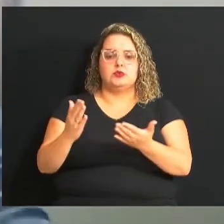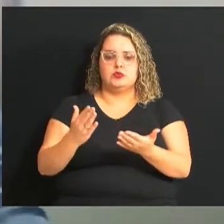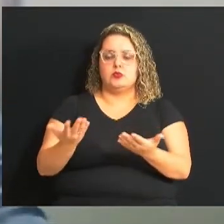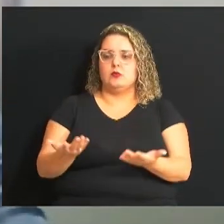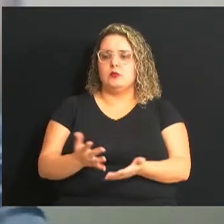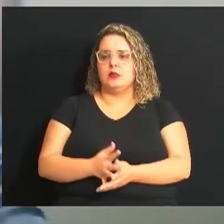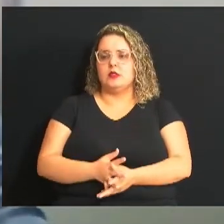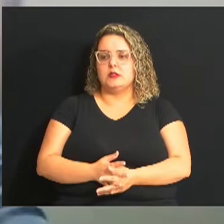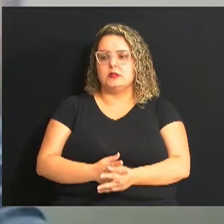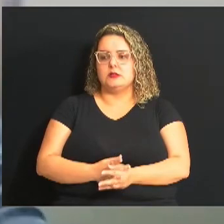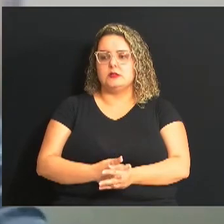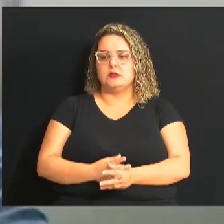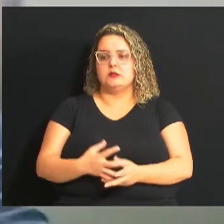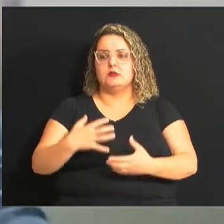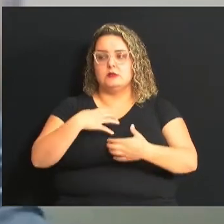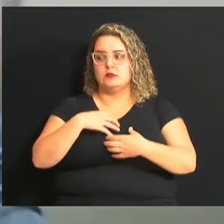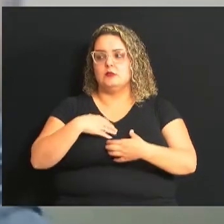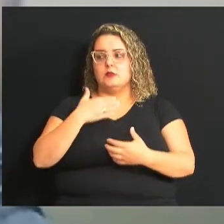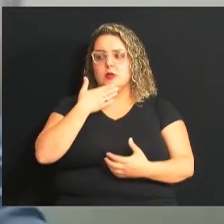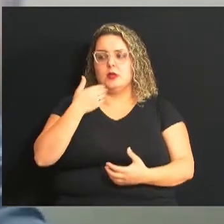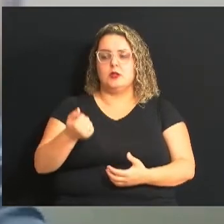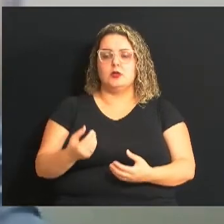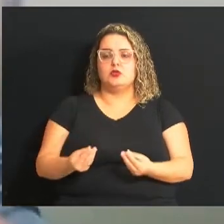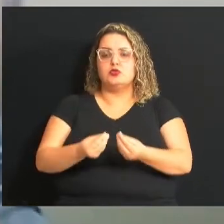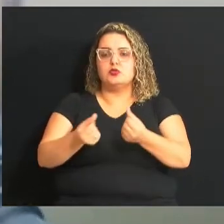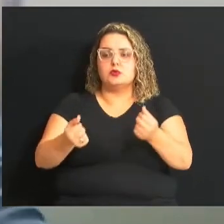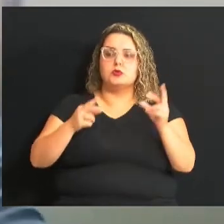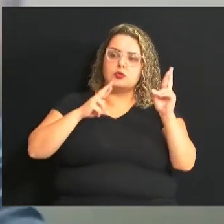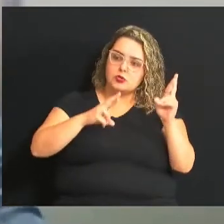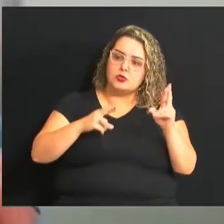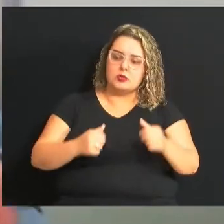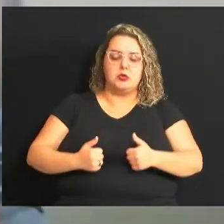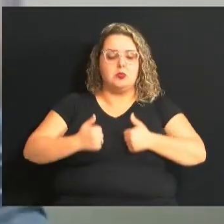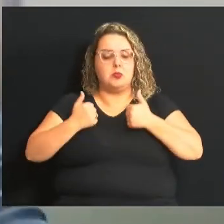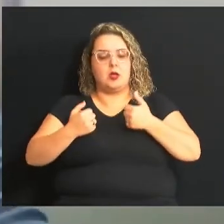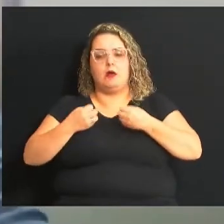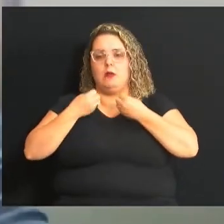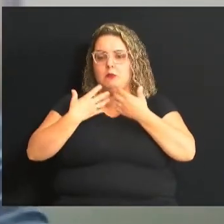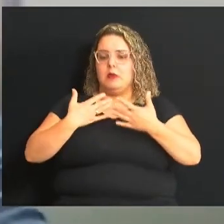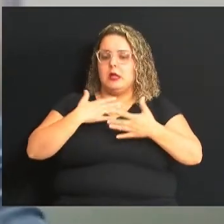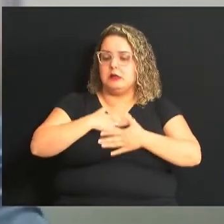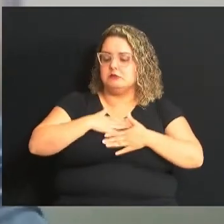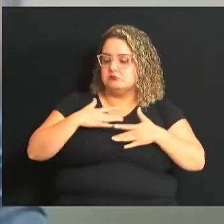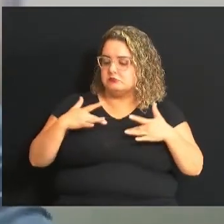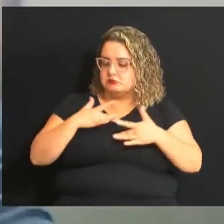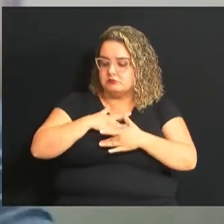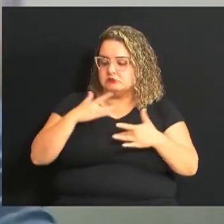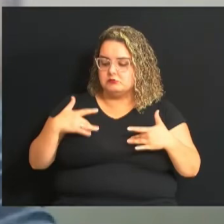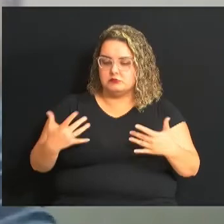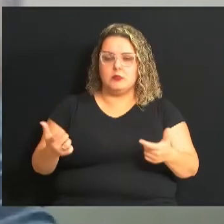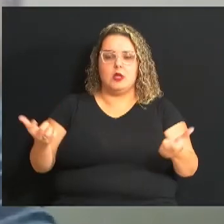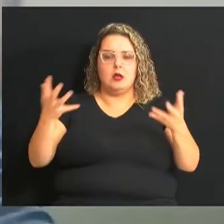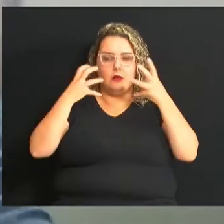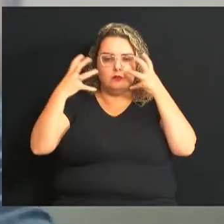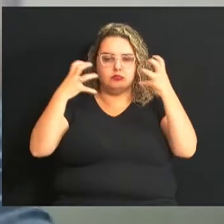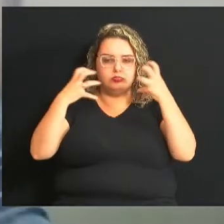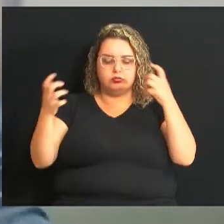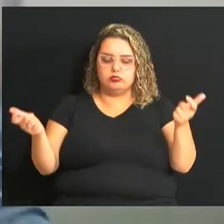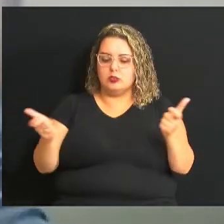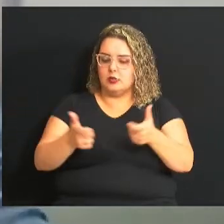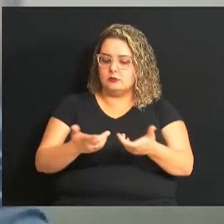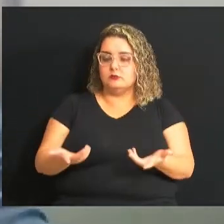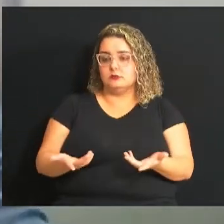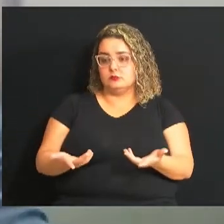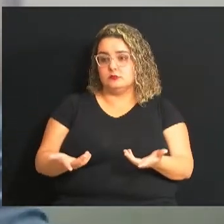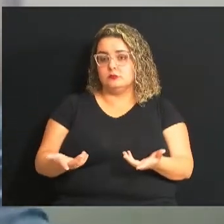a questões de melhora de qualidade de sono, autoestima, bem-estar, diminuição do estresse, E aí, com